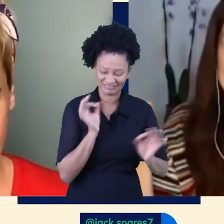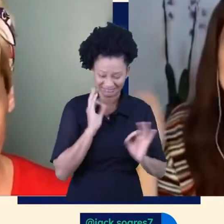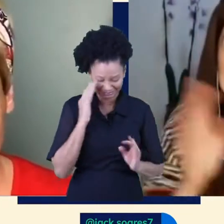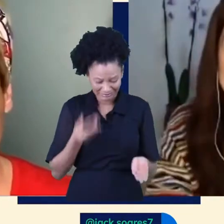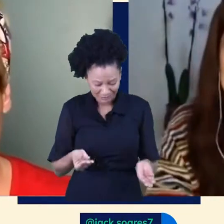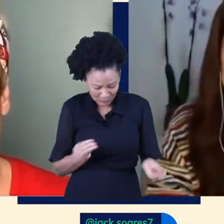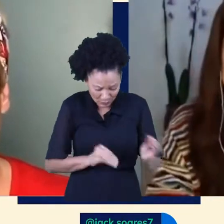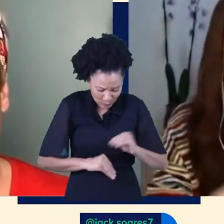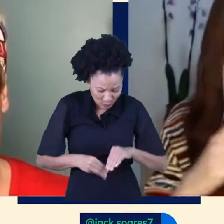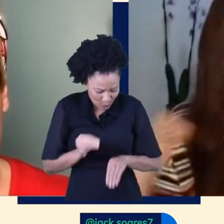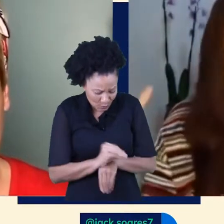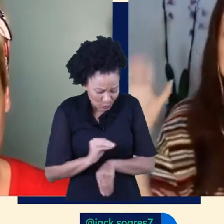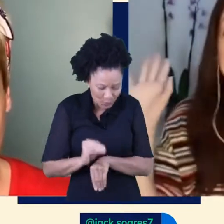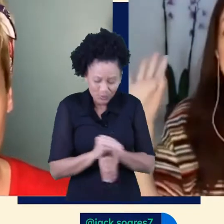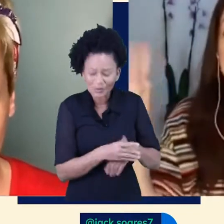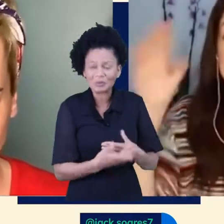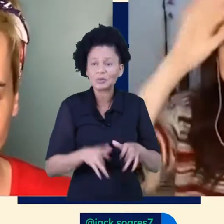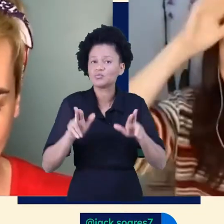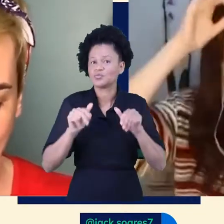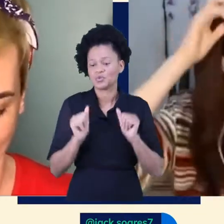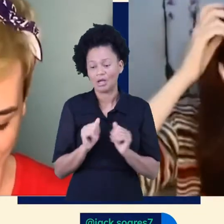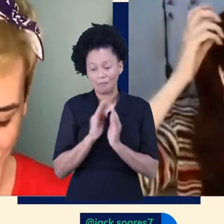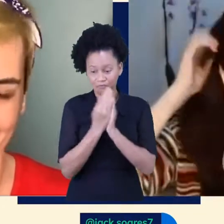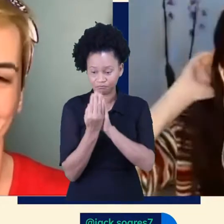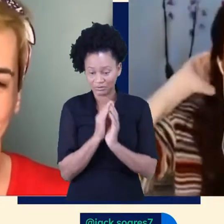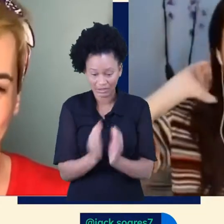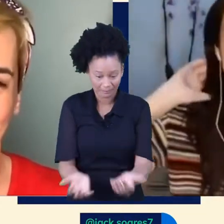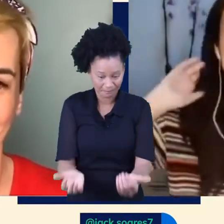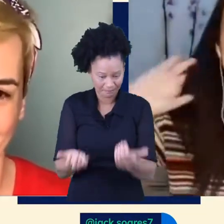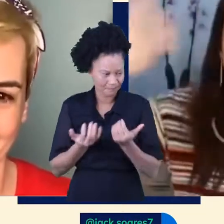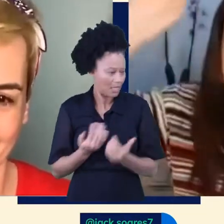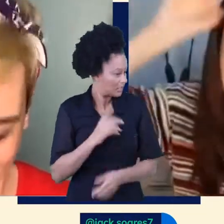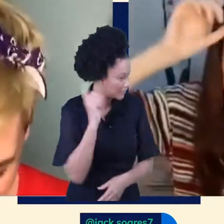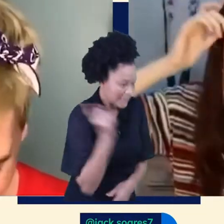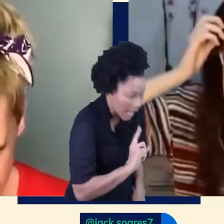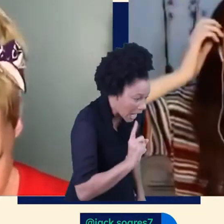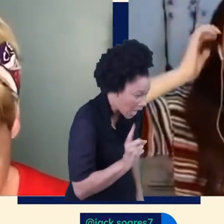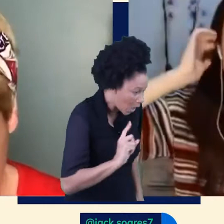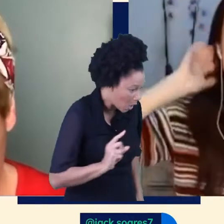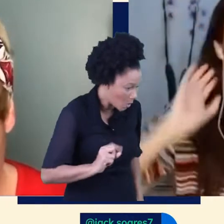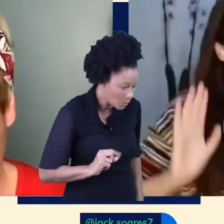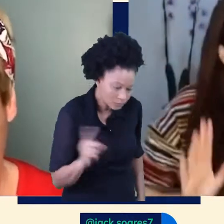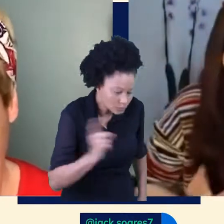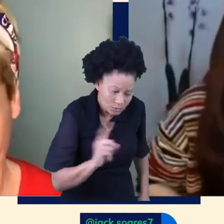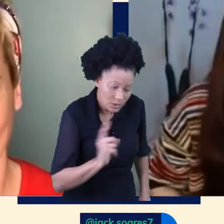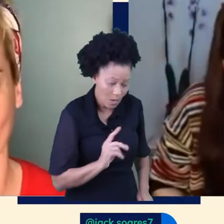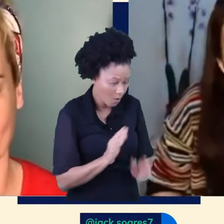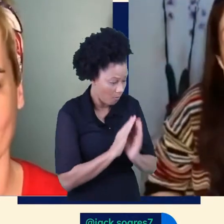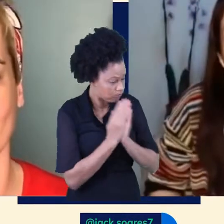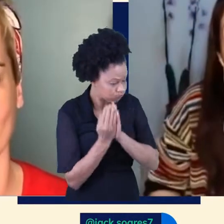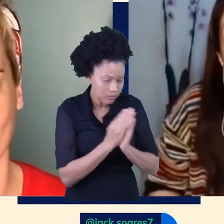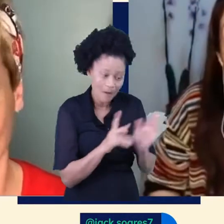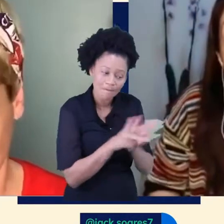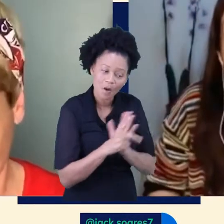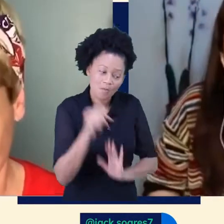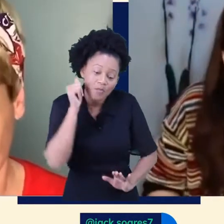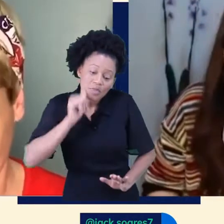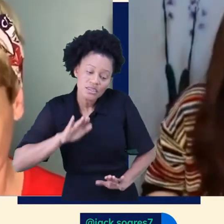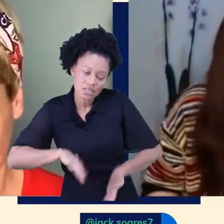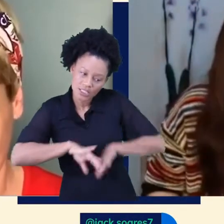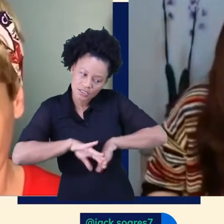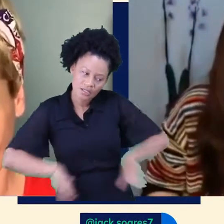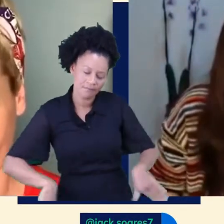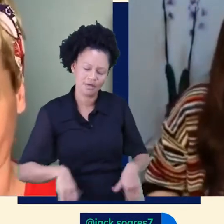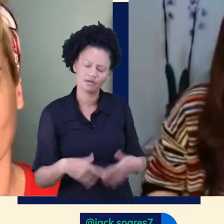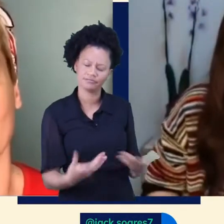ele pegar na boneca. A hora que pegou na boneca, alguém falou, não, pega aí não, isso é brinquedo de menina. Né? Qual que é o